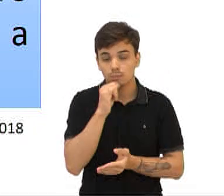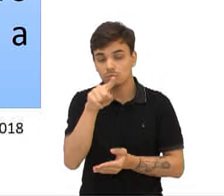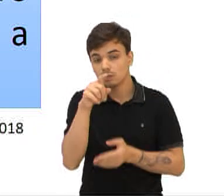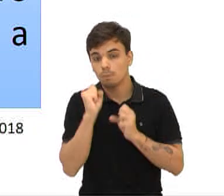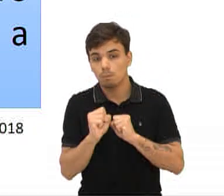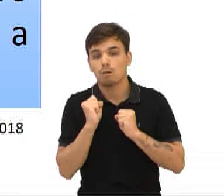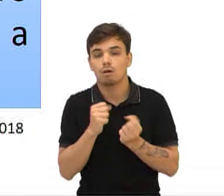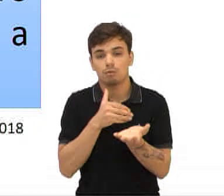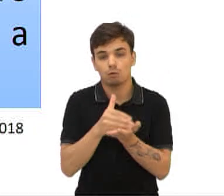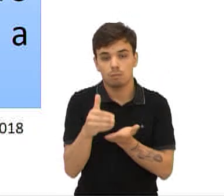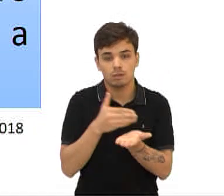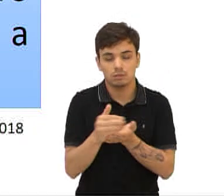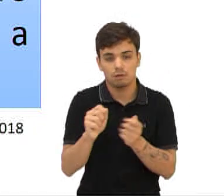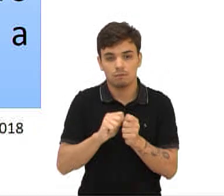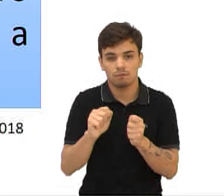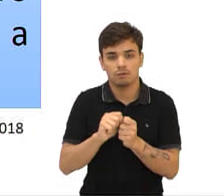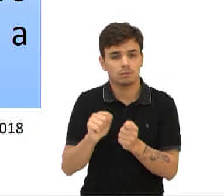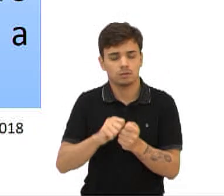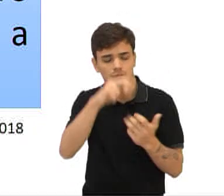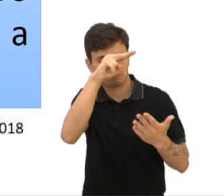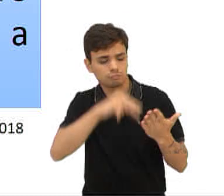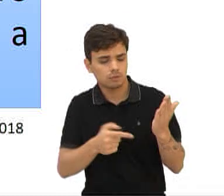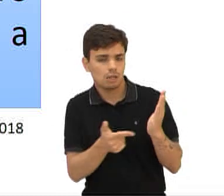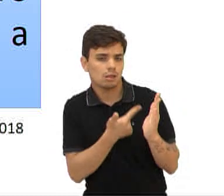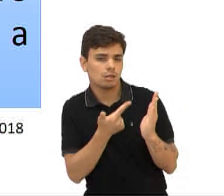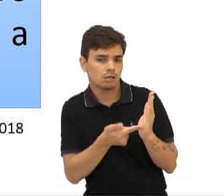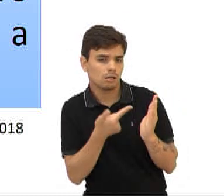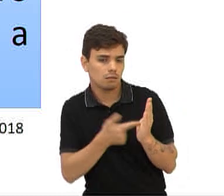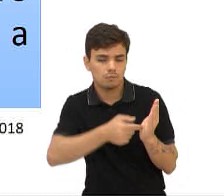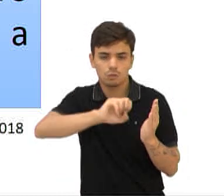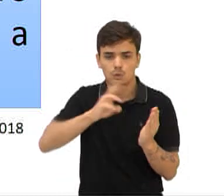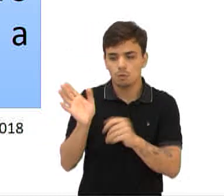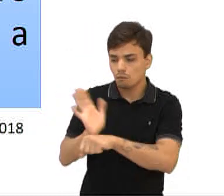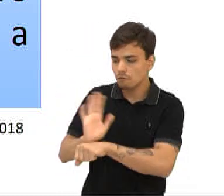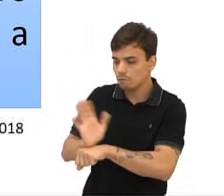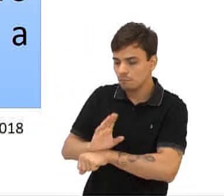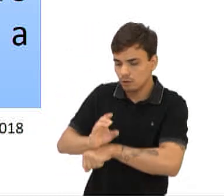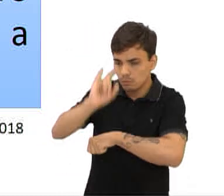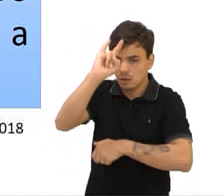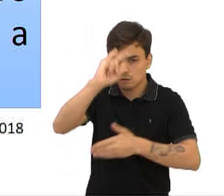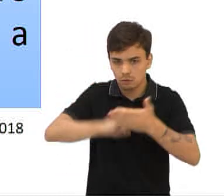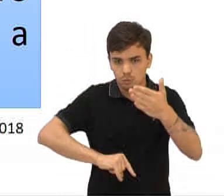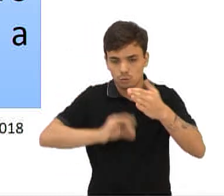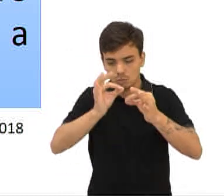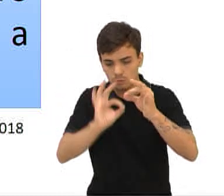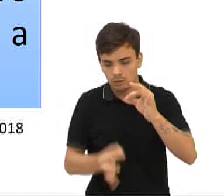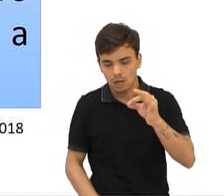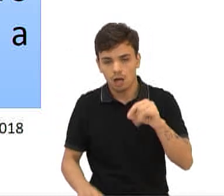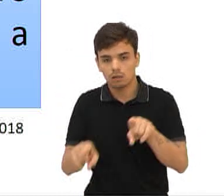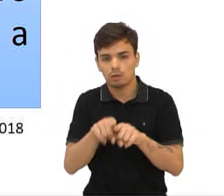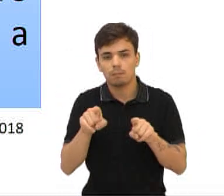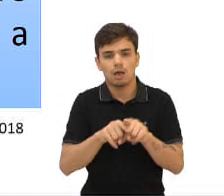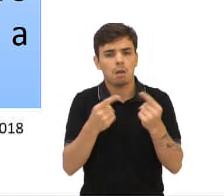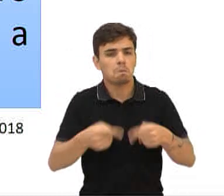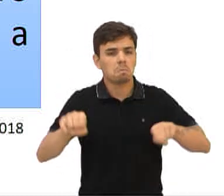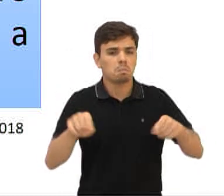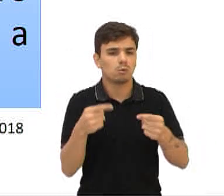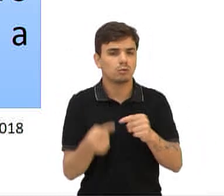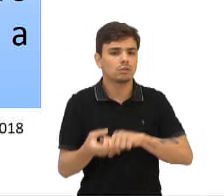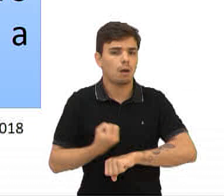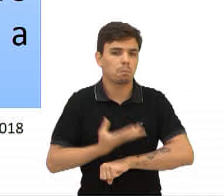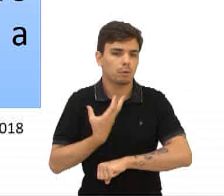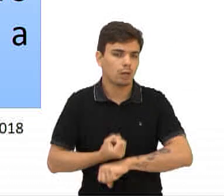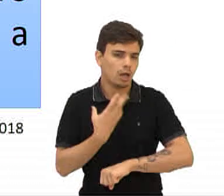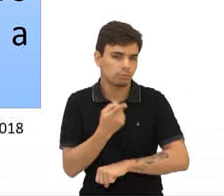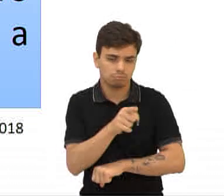o texto fazendo uma alusão a livros, a filmes, a documentário, a poema, a letra de música, tá? Então, você pode usar